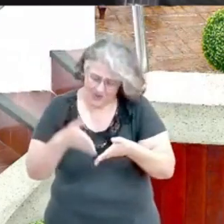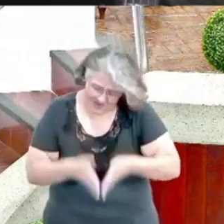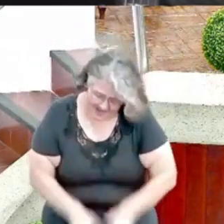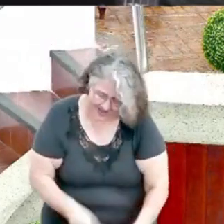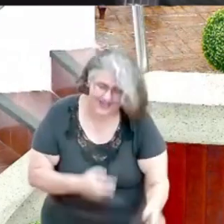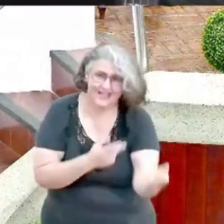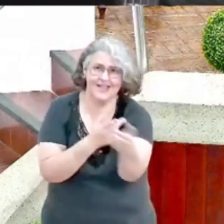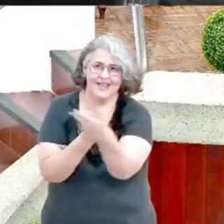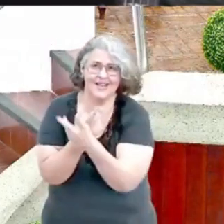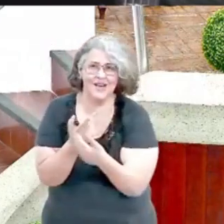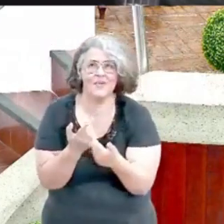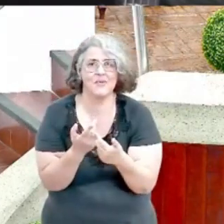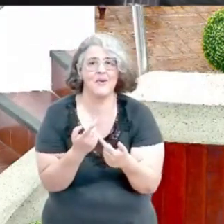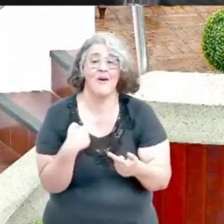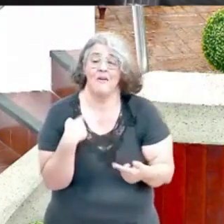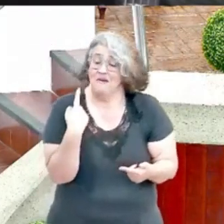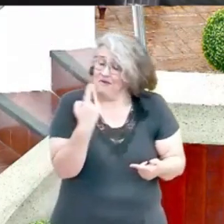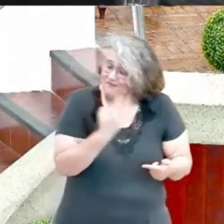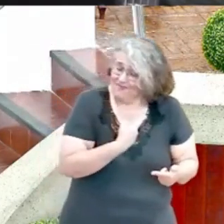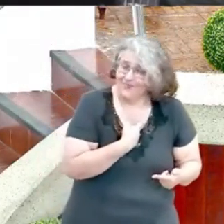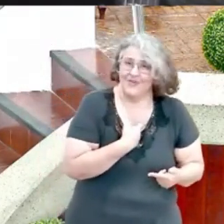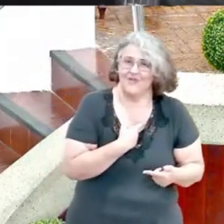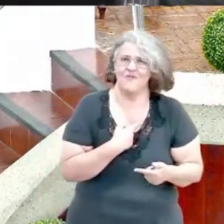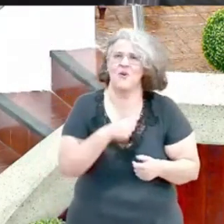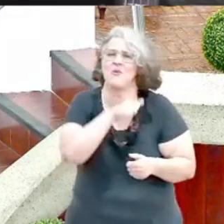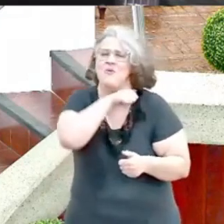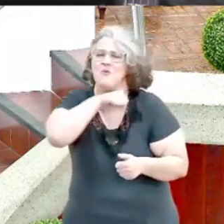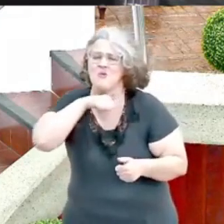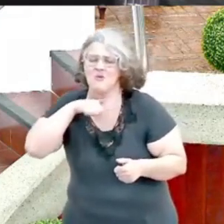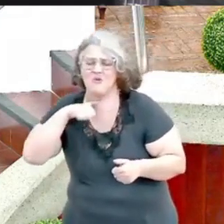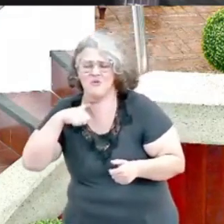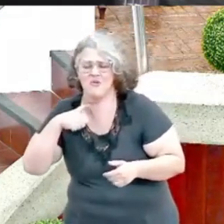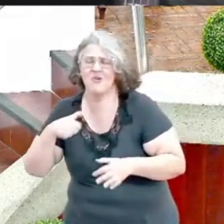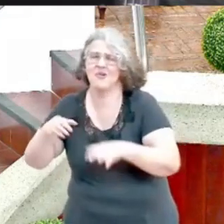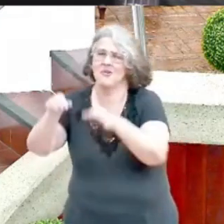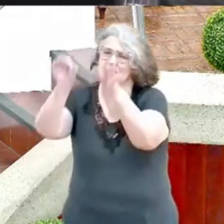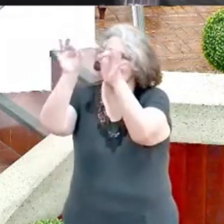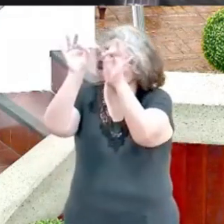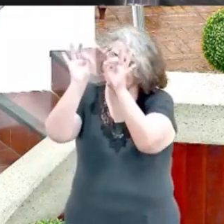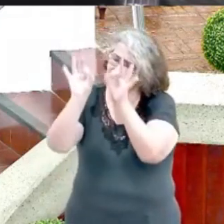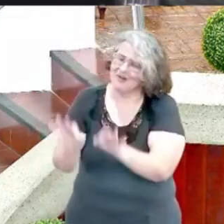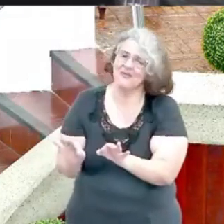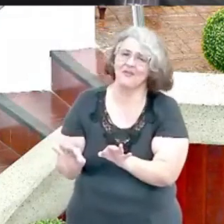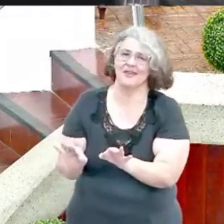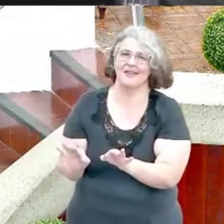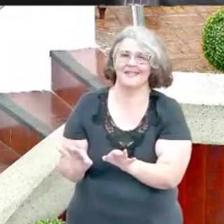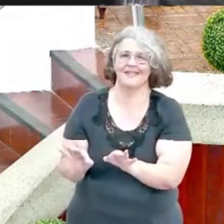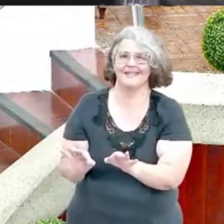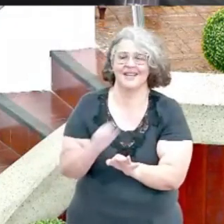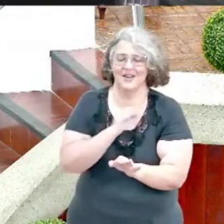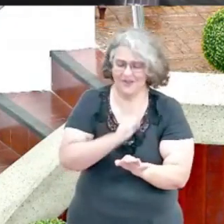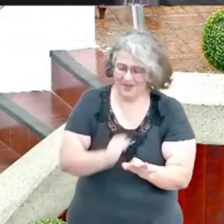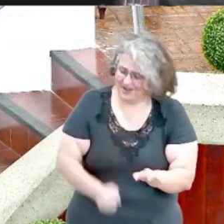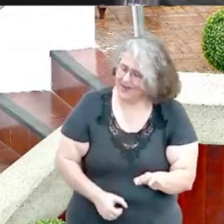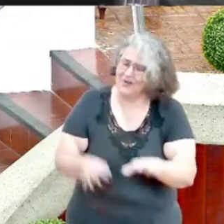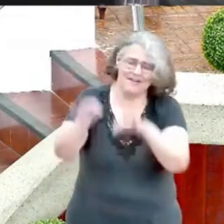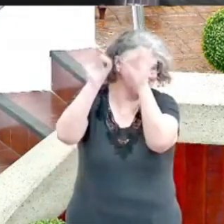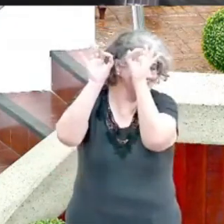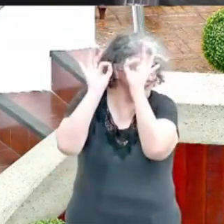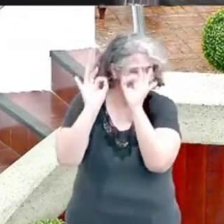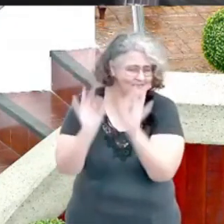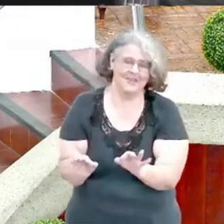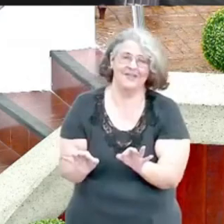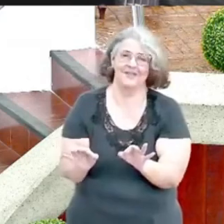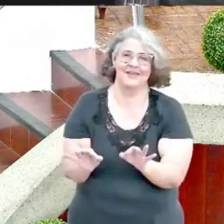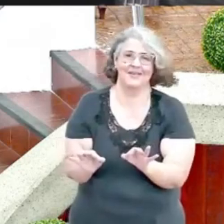a perfeita oferta e o perfeito sacerdote que não errou. E por causa disso, ele conquistou pela